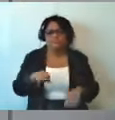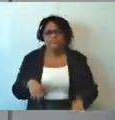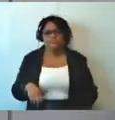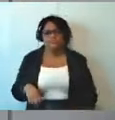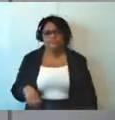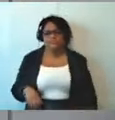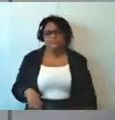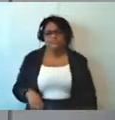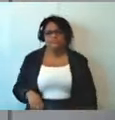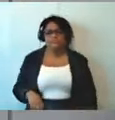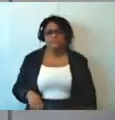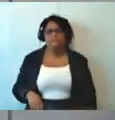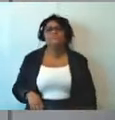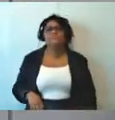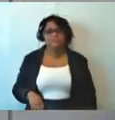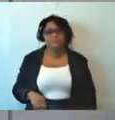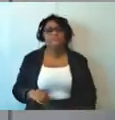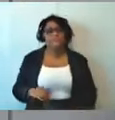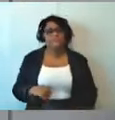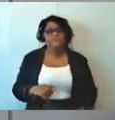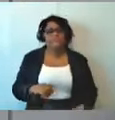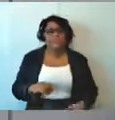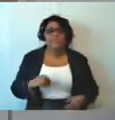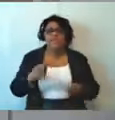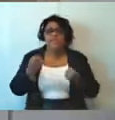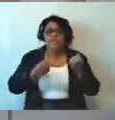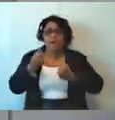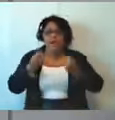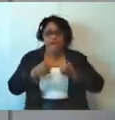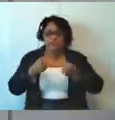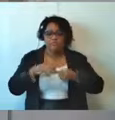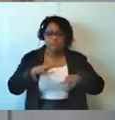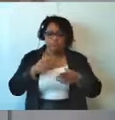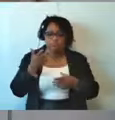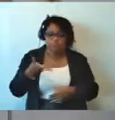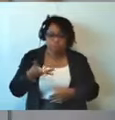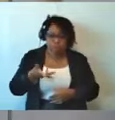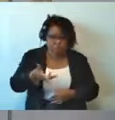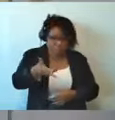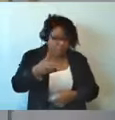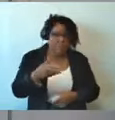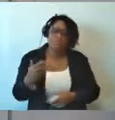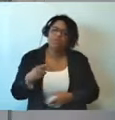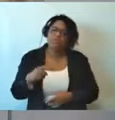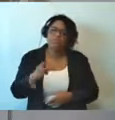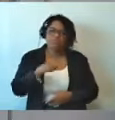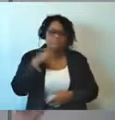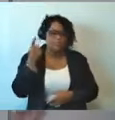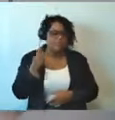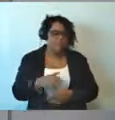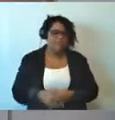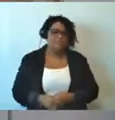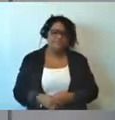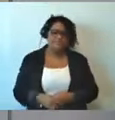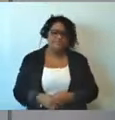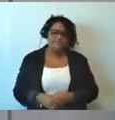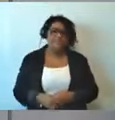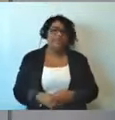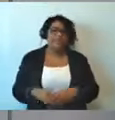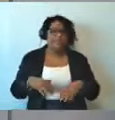carroceria, e vai puxar um carro, passa em cima. Então, nós temos que pautar agora tudo que você for fazer de hoje em diante